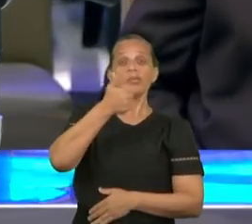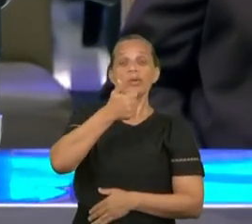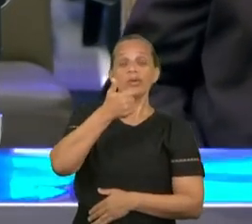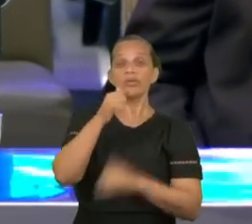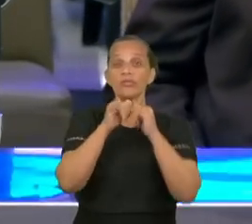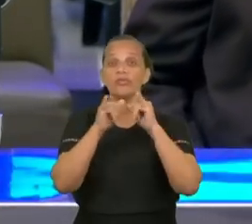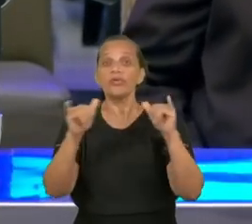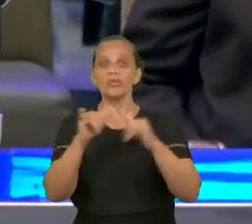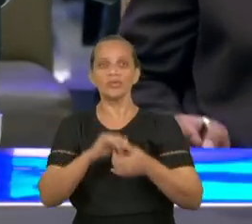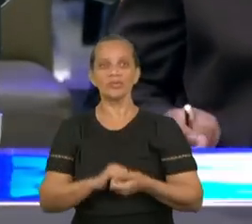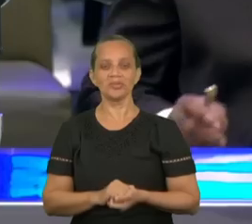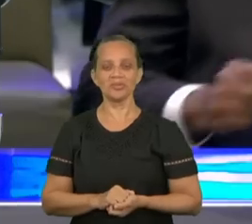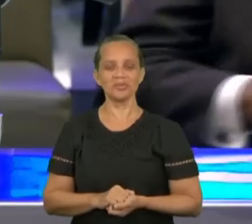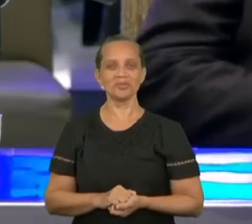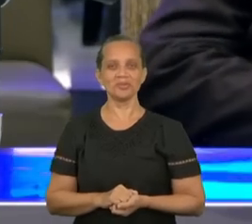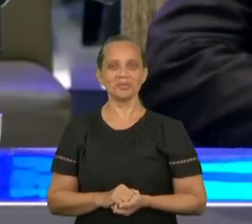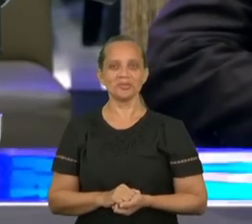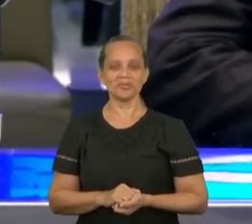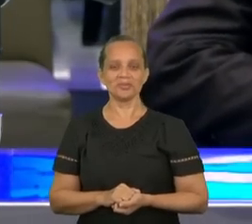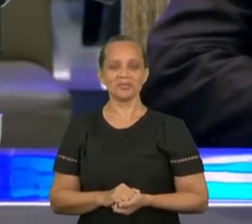o Salmo primeiro Abra sua Bíblia